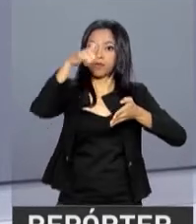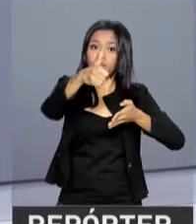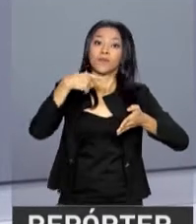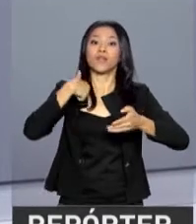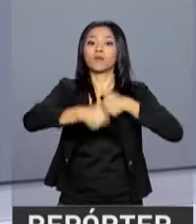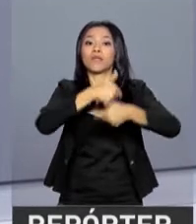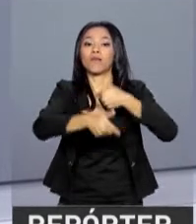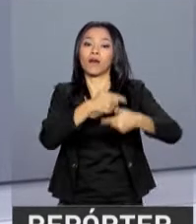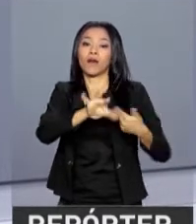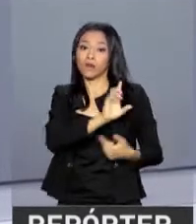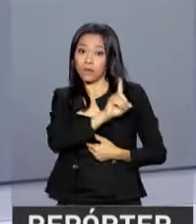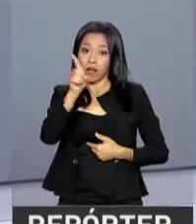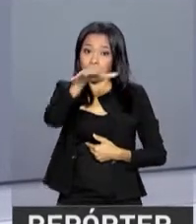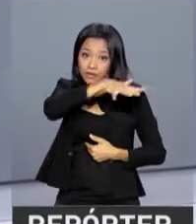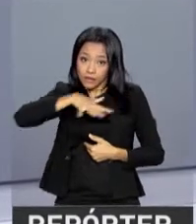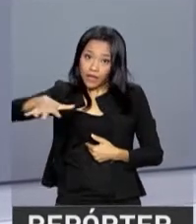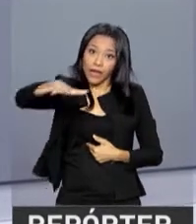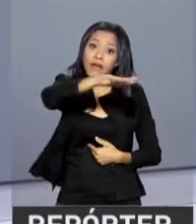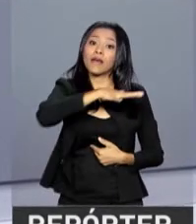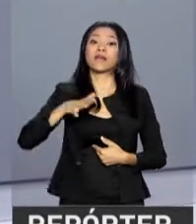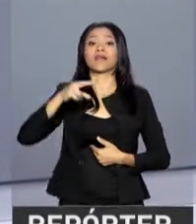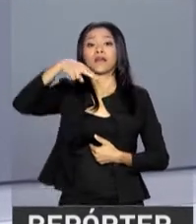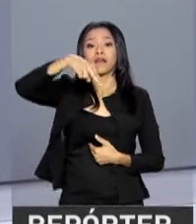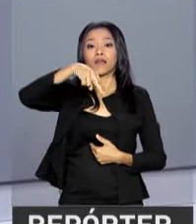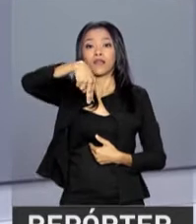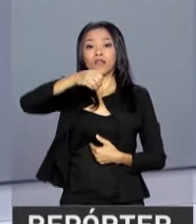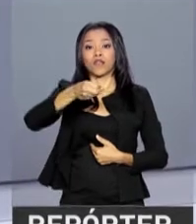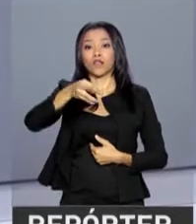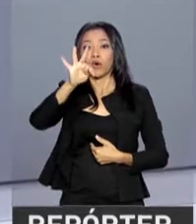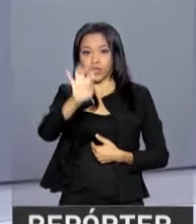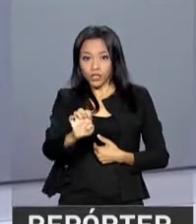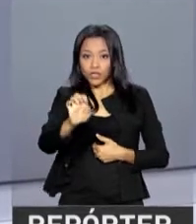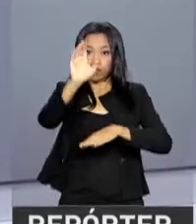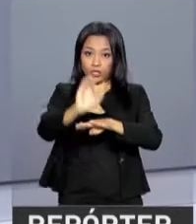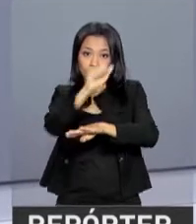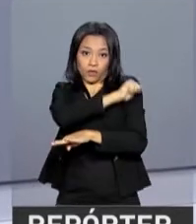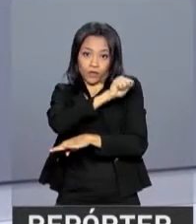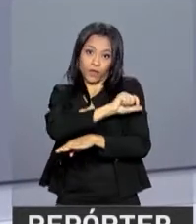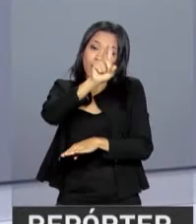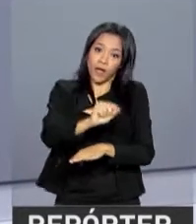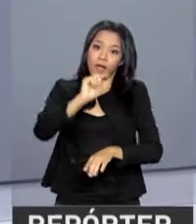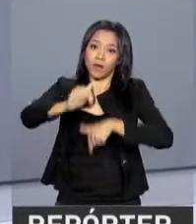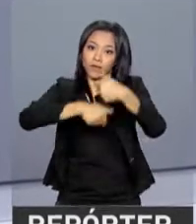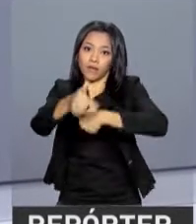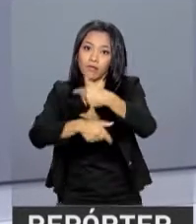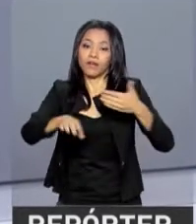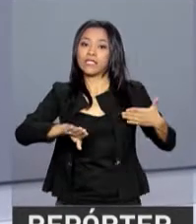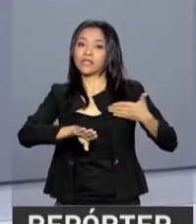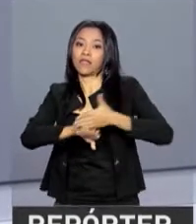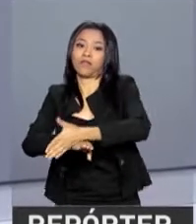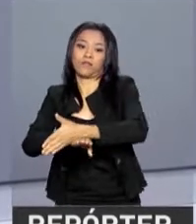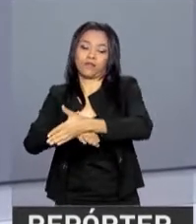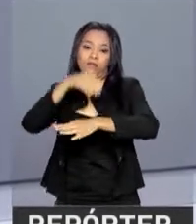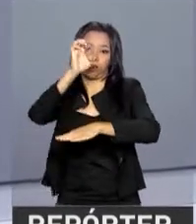no complexo do lins na zona norte do rio de janeiro a operação é uma das medidas da intervenção federal da segurança pública do